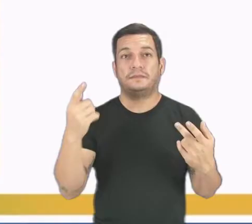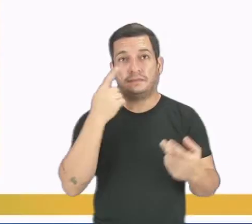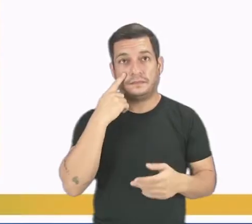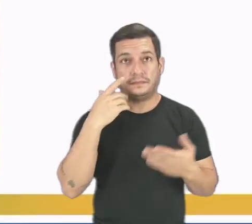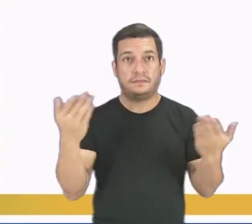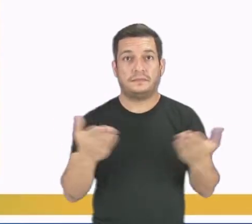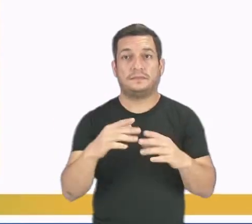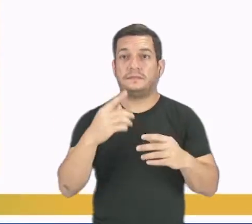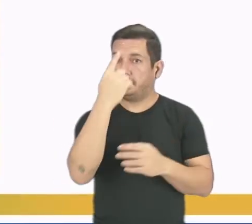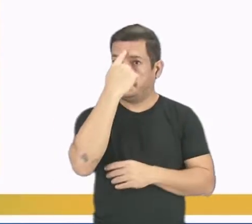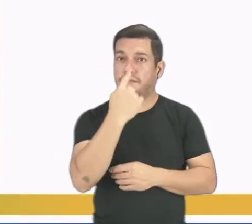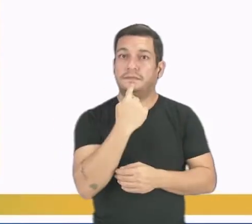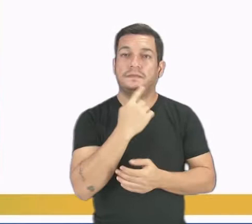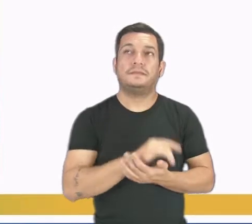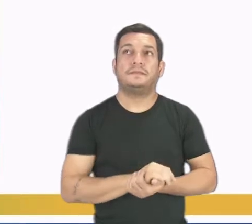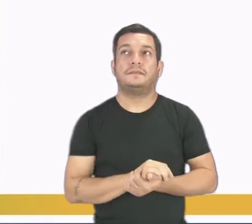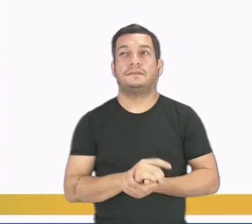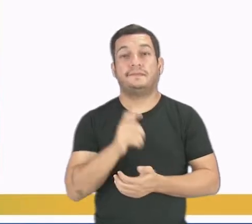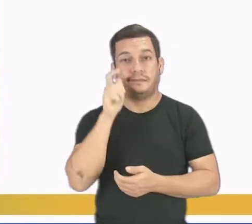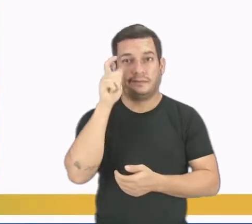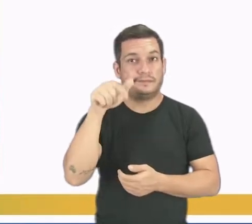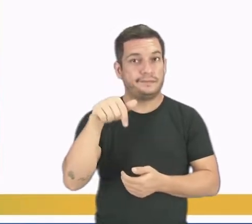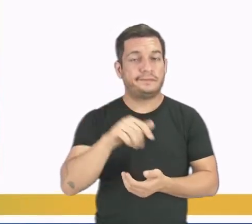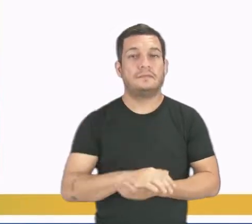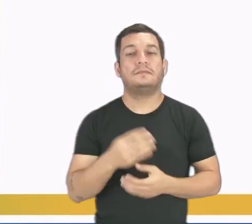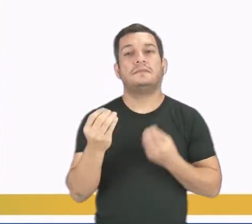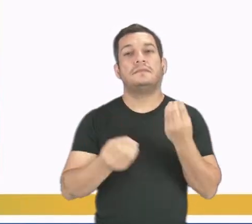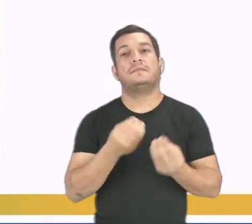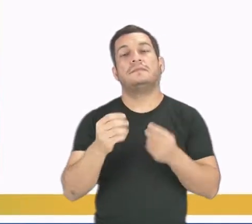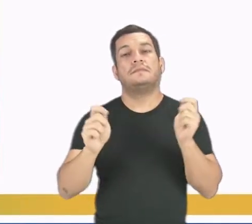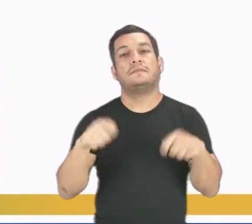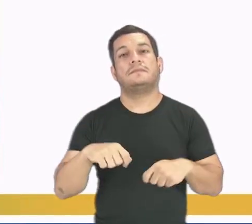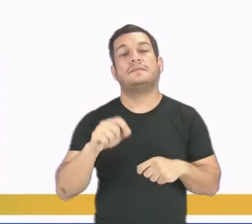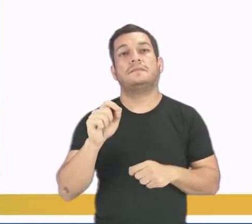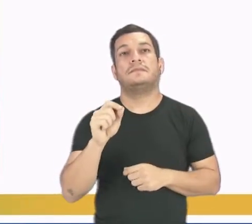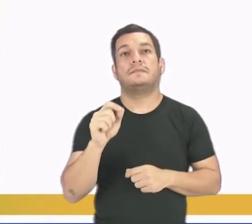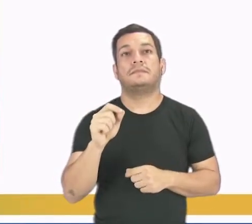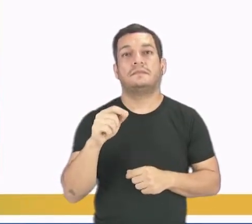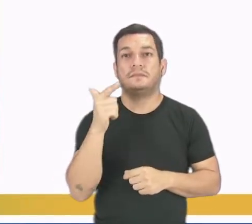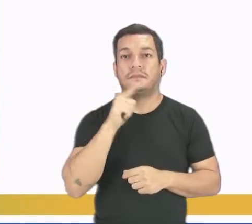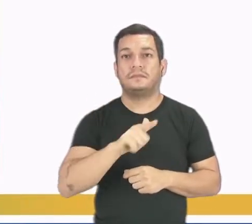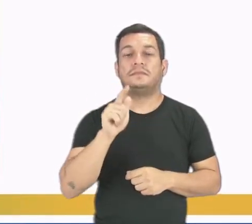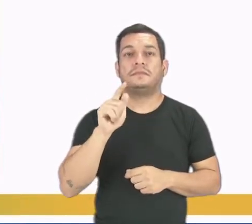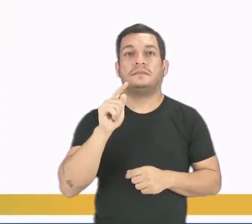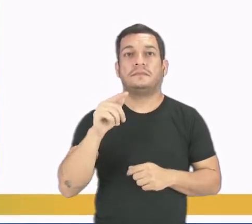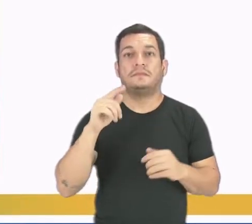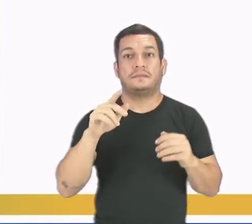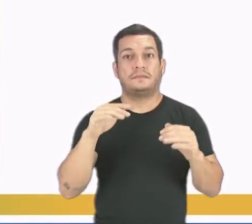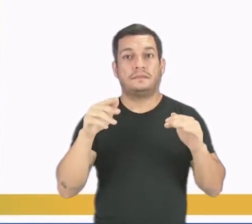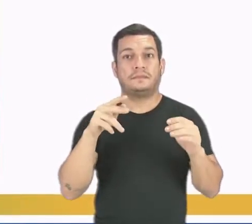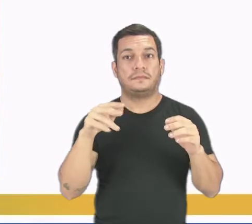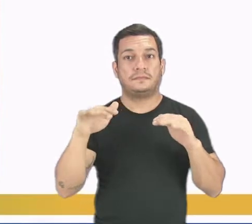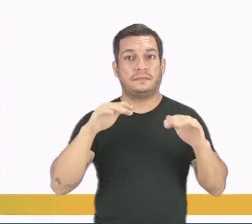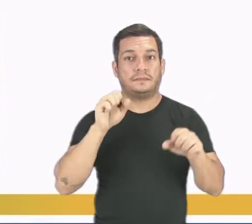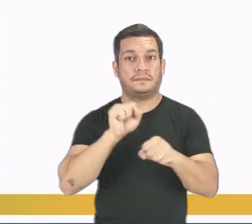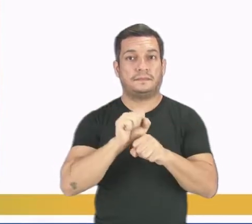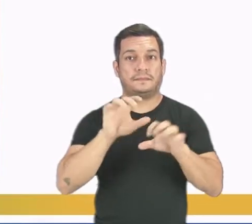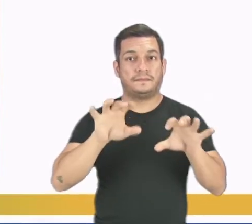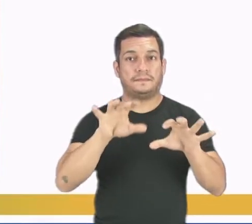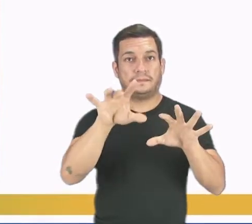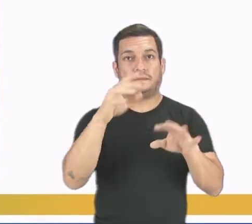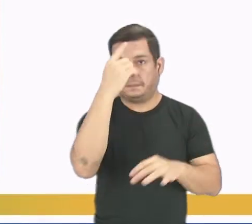essa imagem. Interessante, né? Como seria possível conseguir ficar nessa posição?